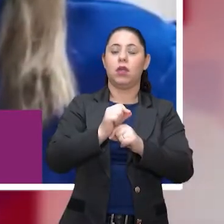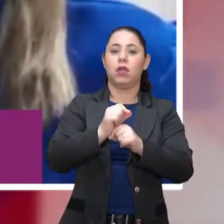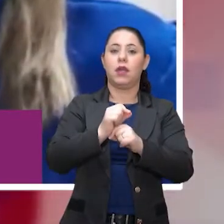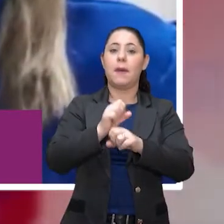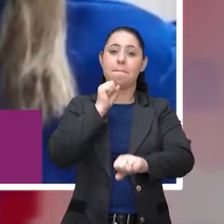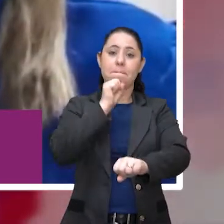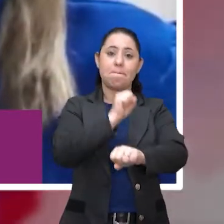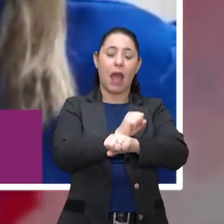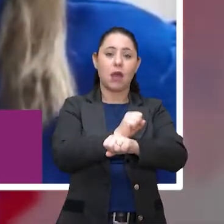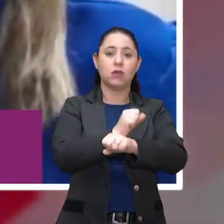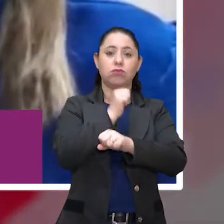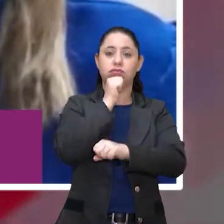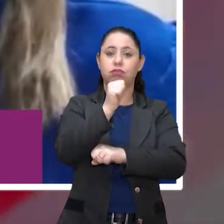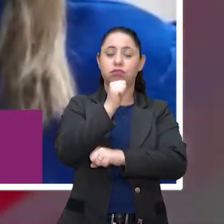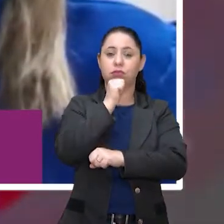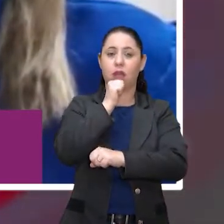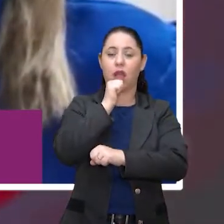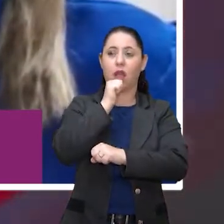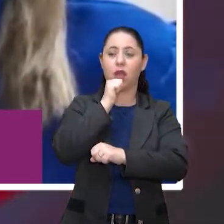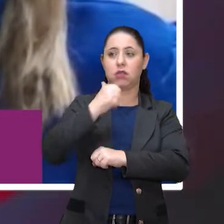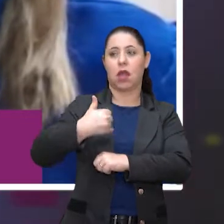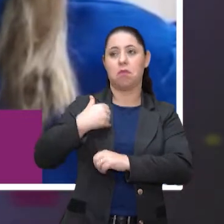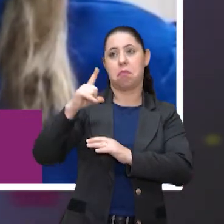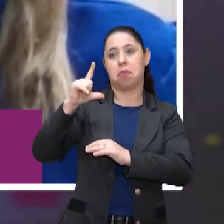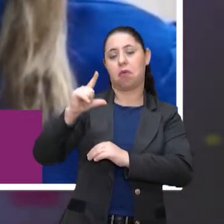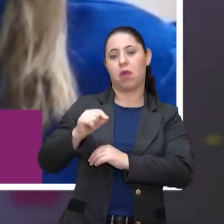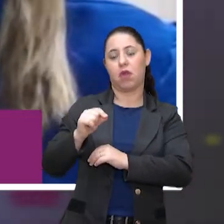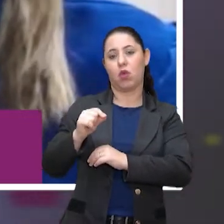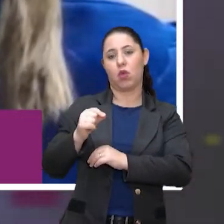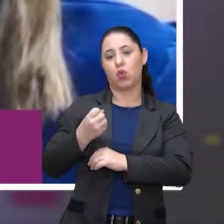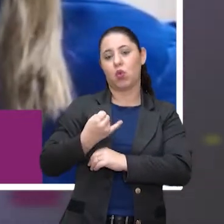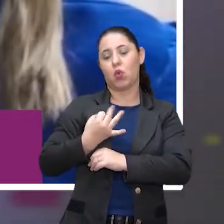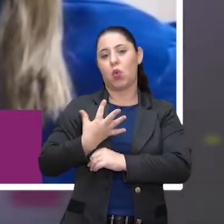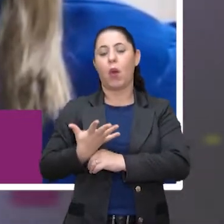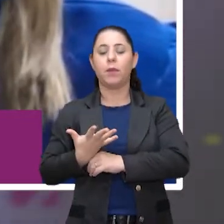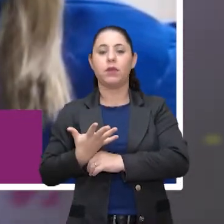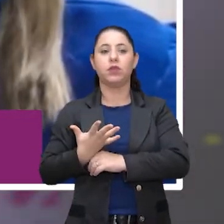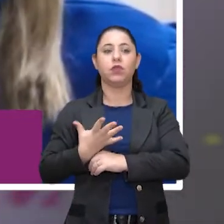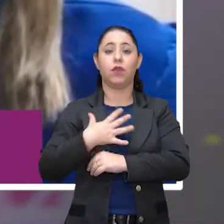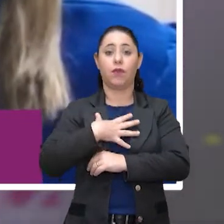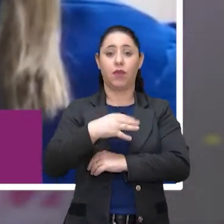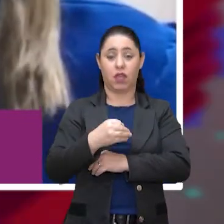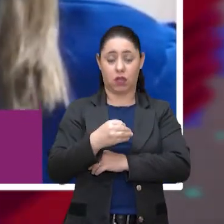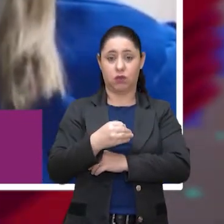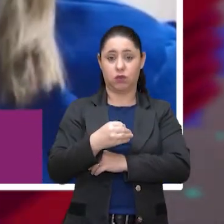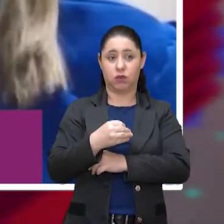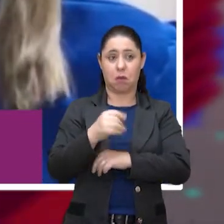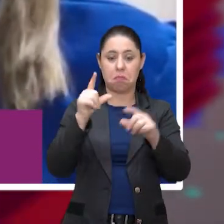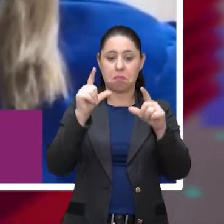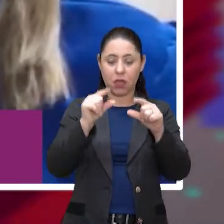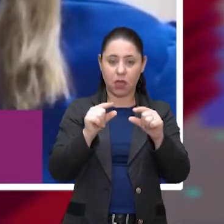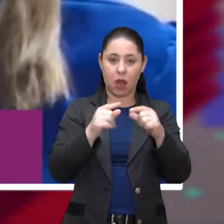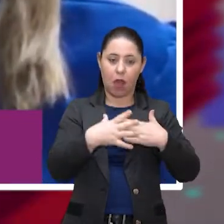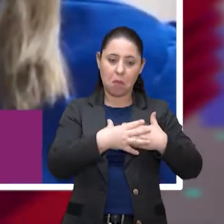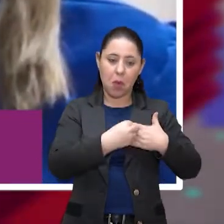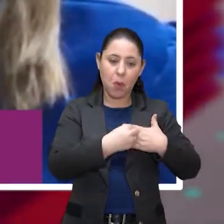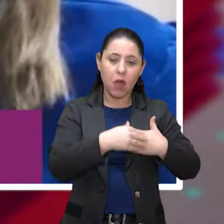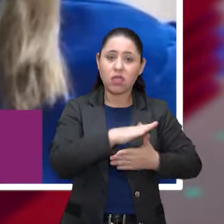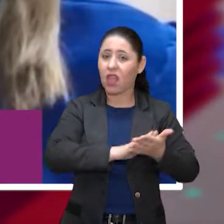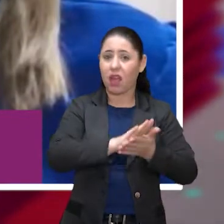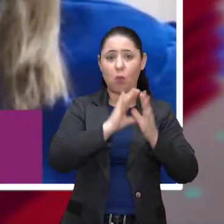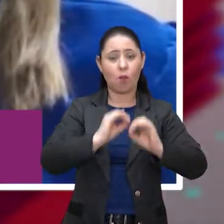pequeno número de filhos, não amamentar. Isso são fatores da própria mulher. Aí tem